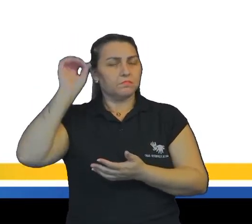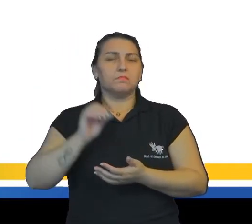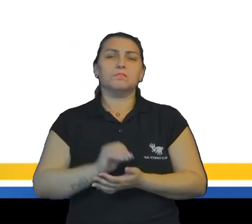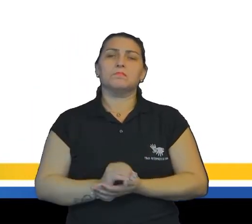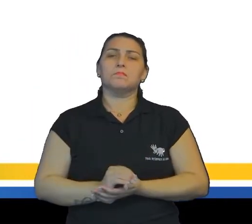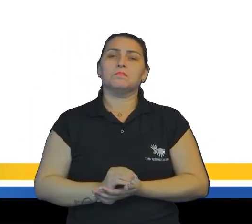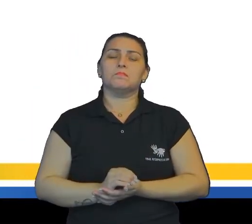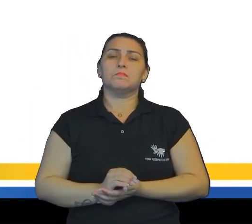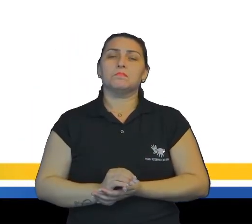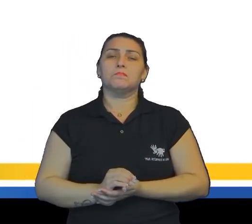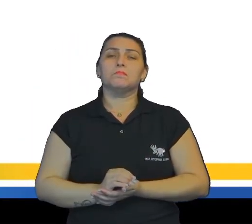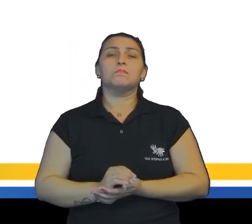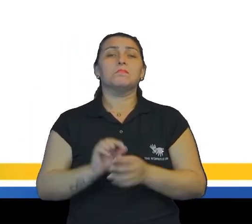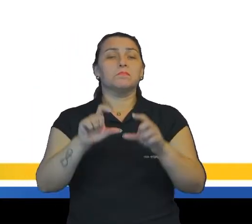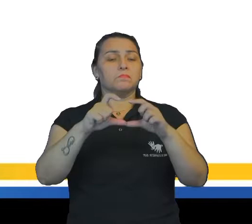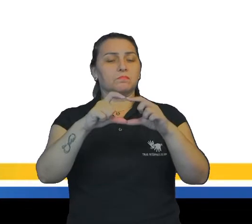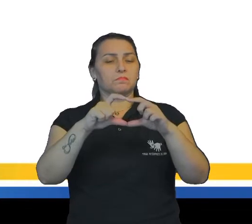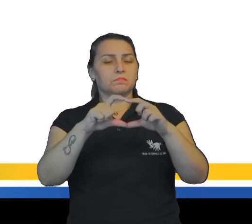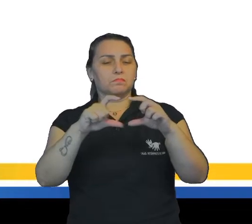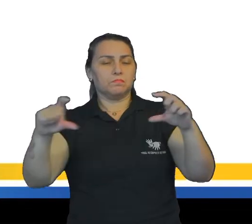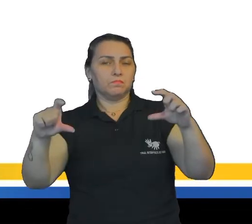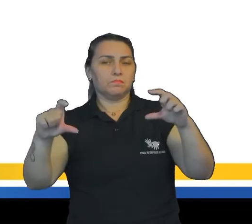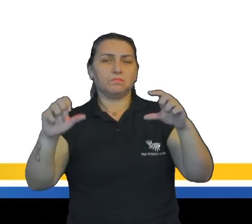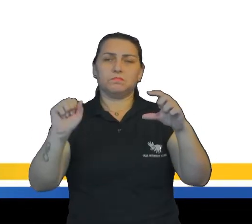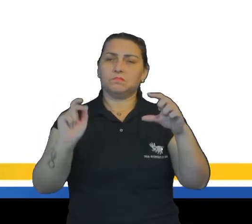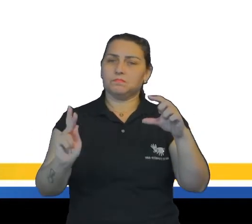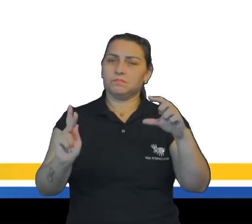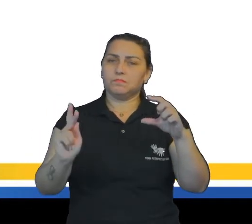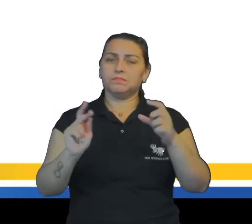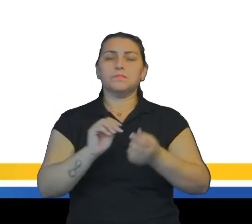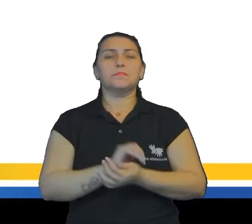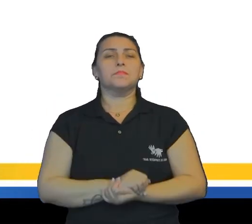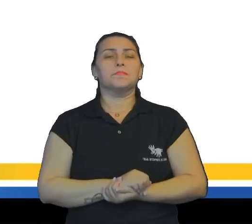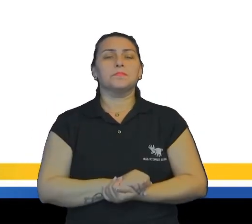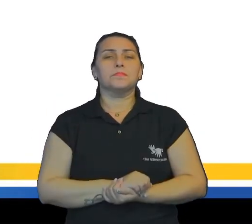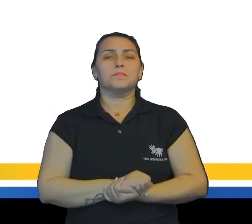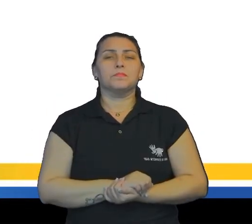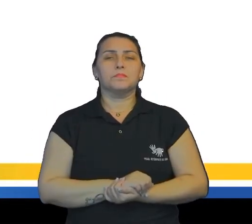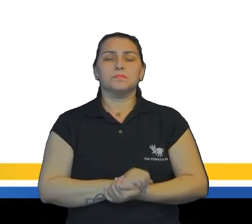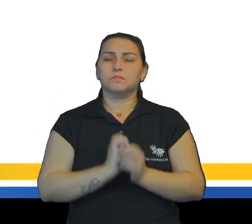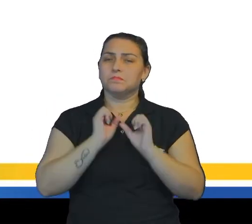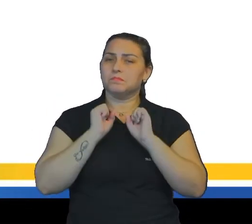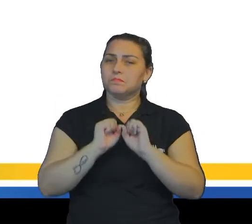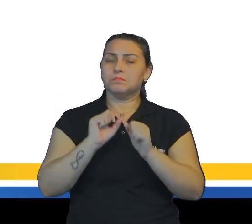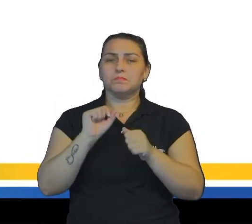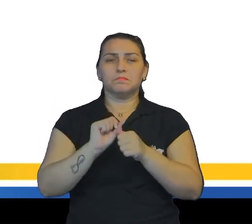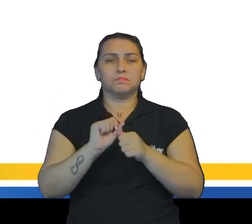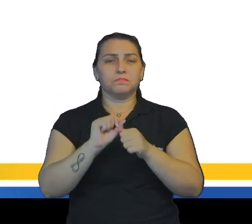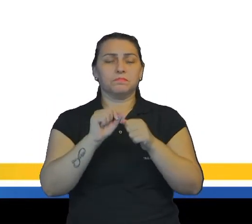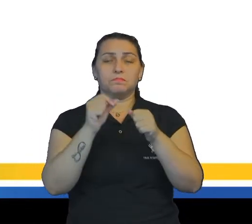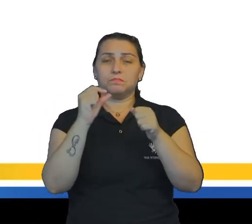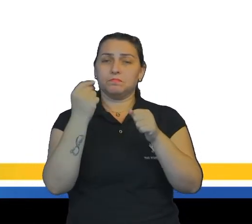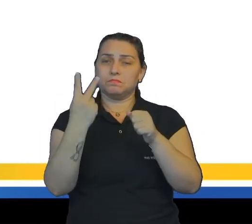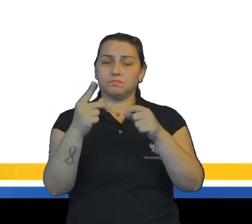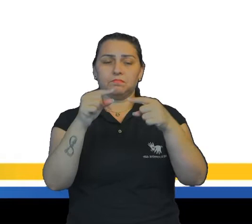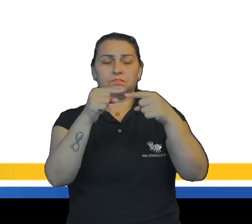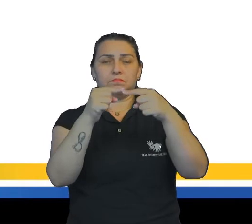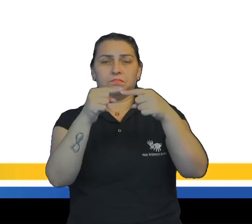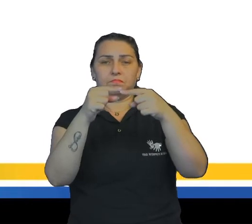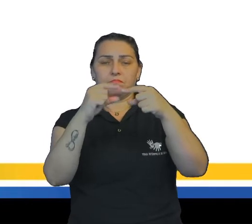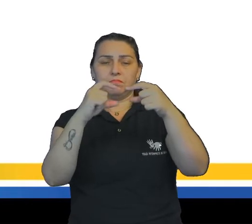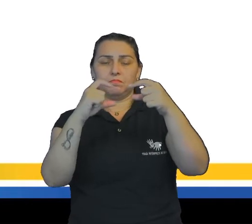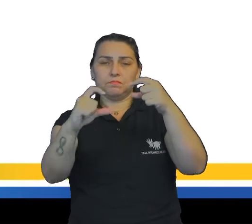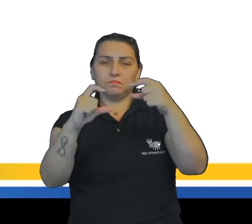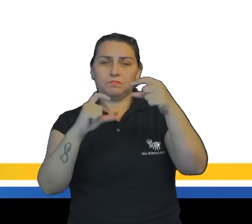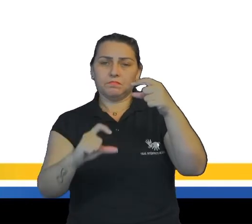texto corresponde a um parágrafo, ok? Então, aí no desenvolvimento, você pode fazer 2 parágrafos e aí você